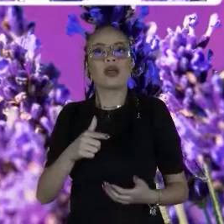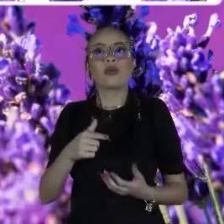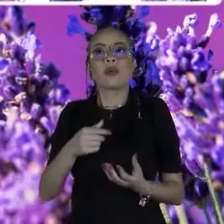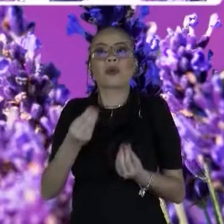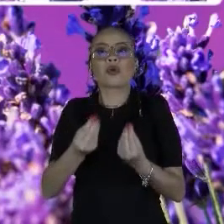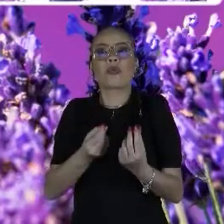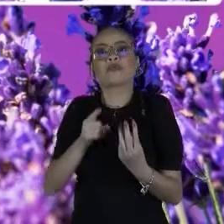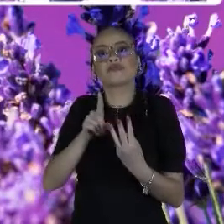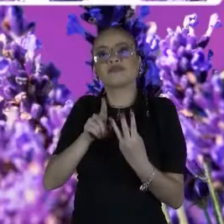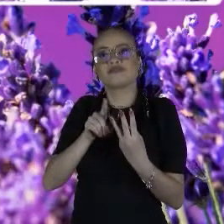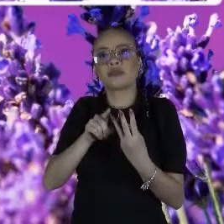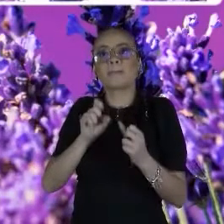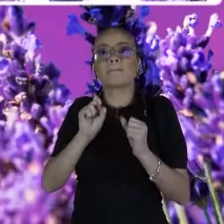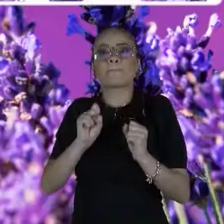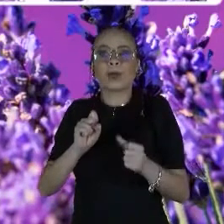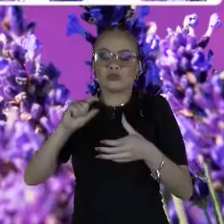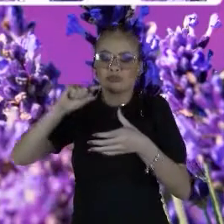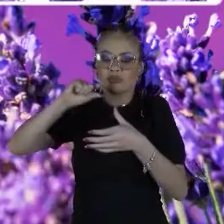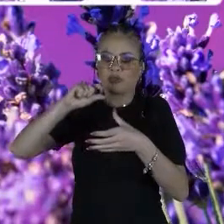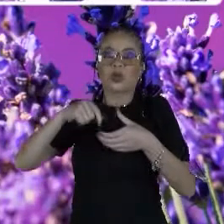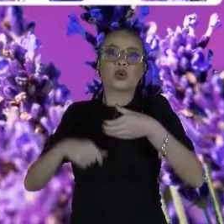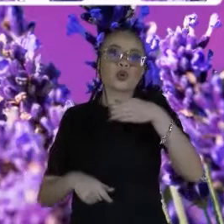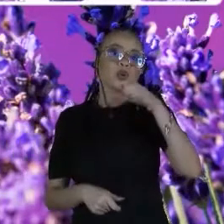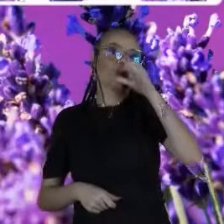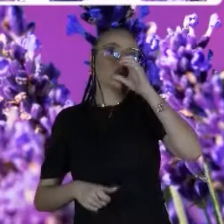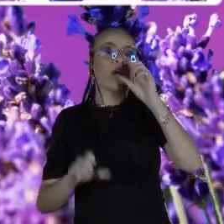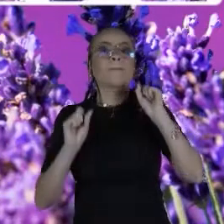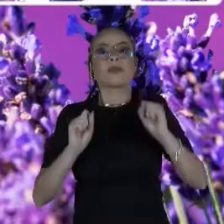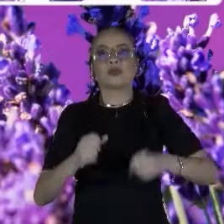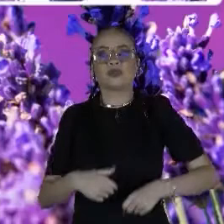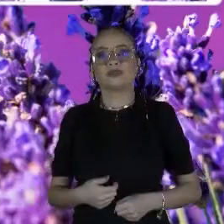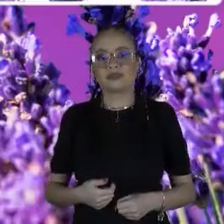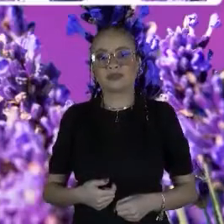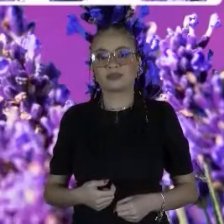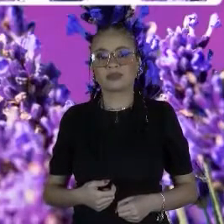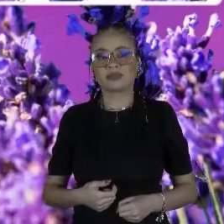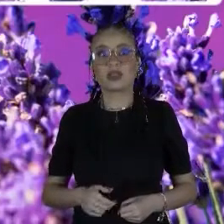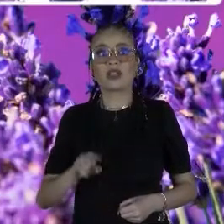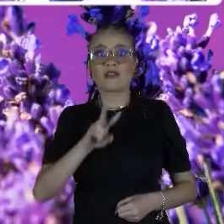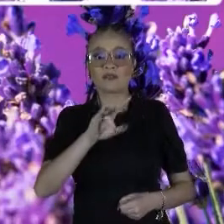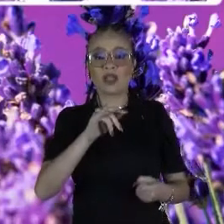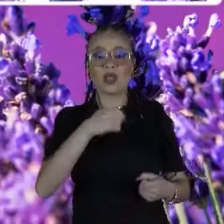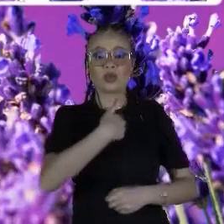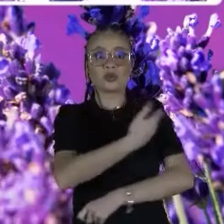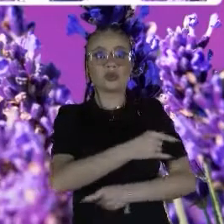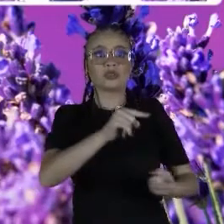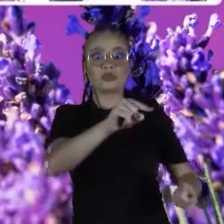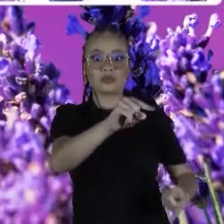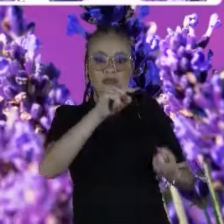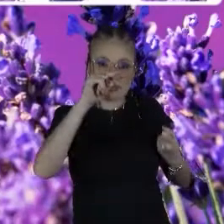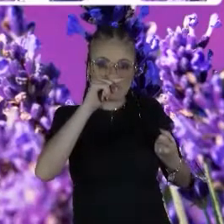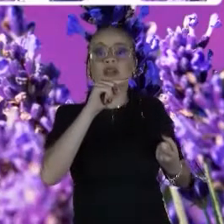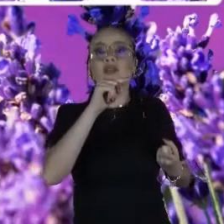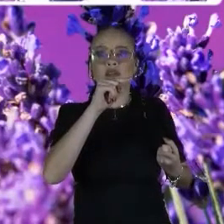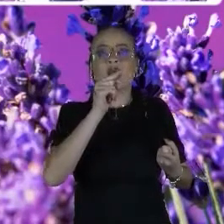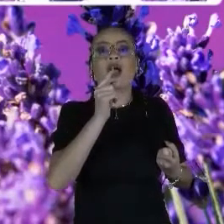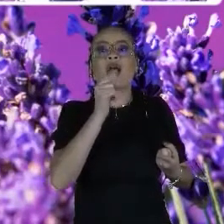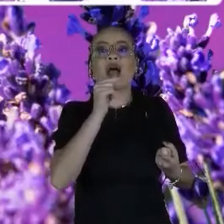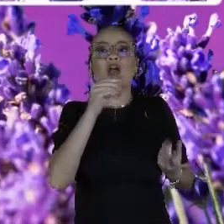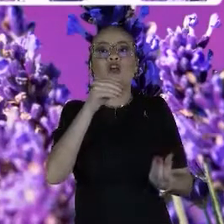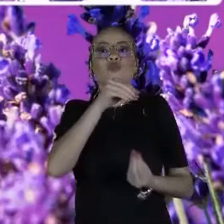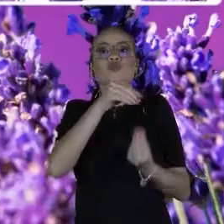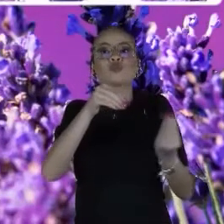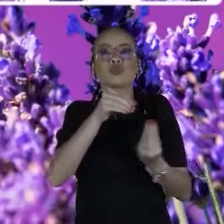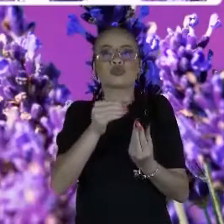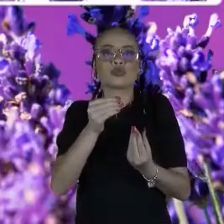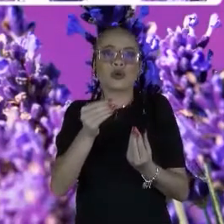ingestão Eu sempre gosto de começar o meu dia um copão na água e algum óleo cítrico no